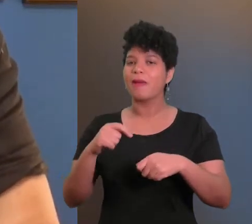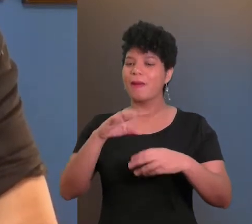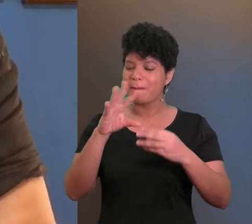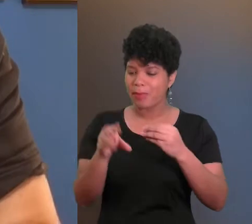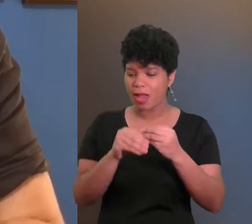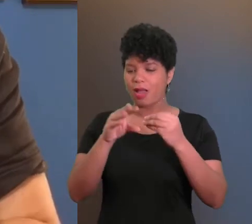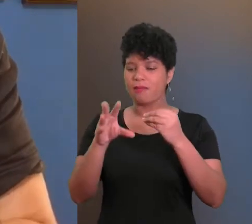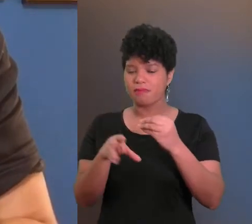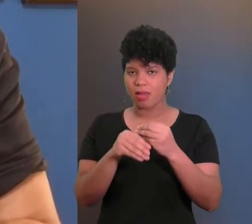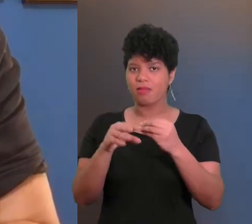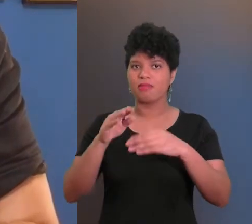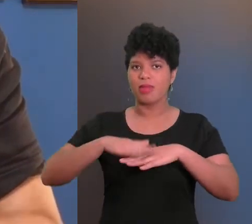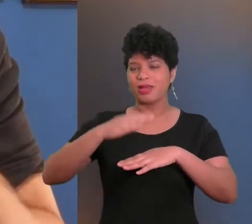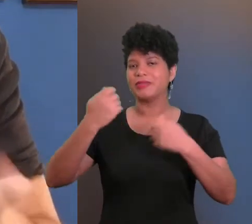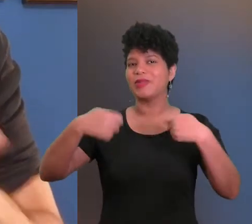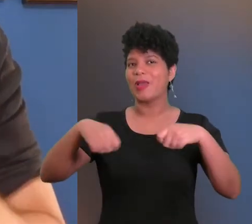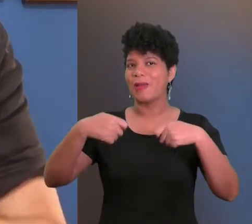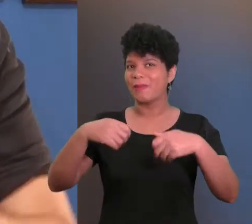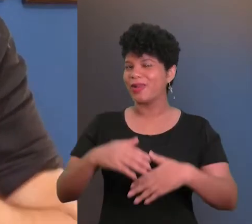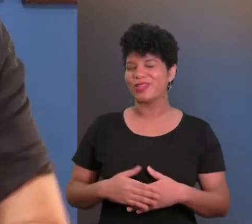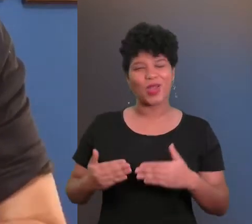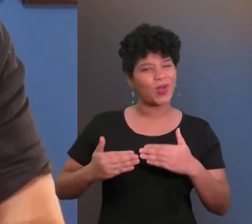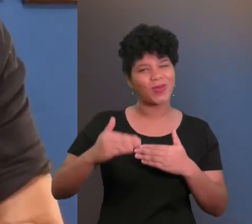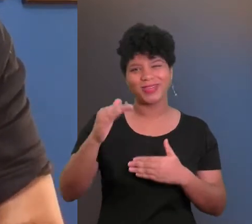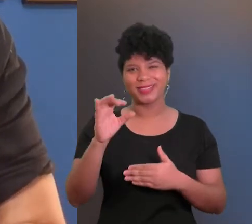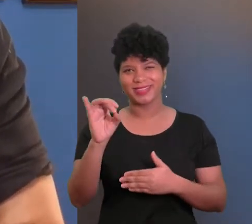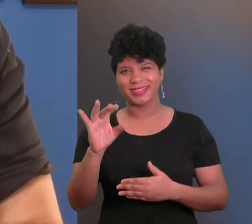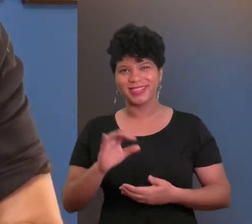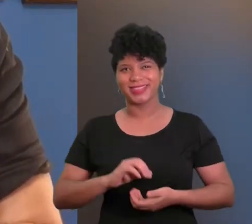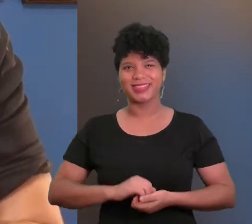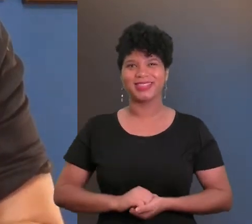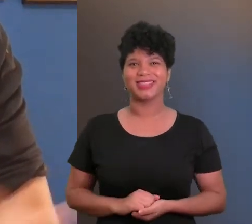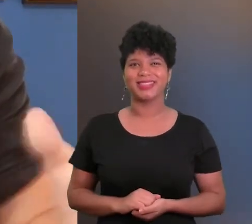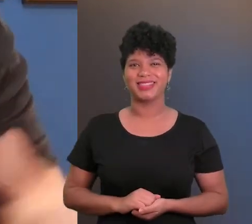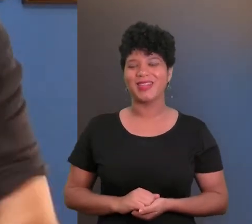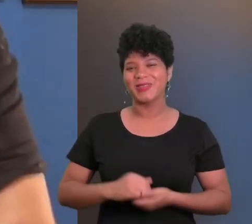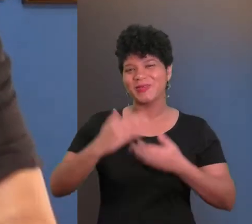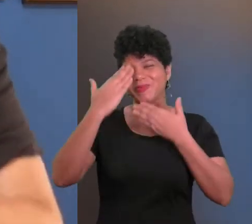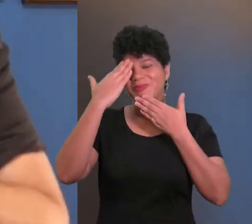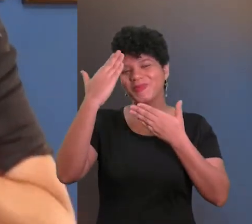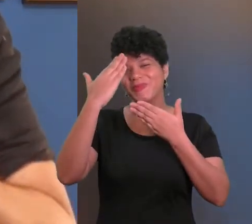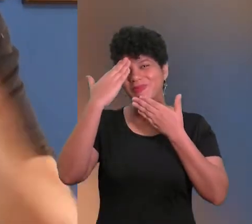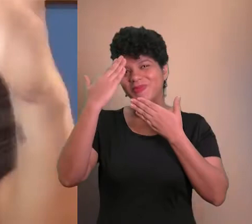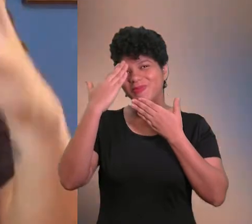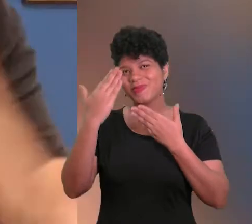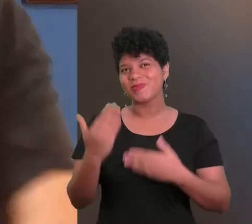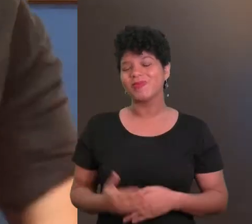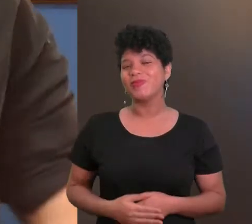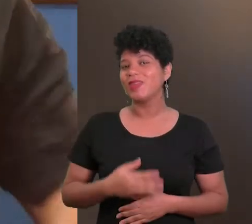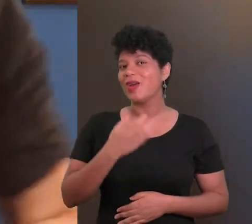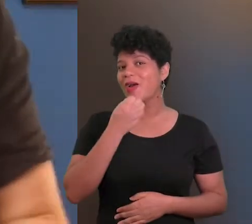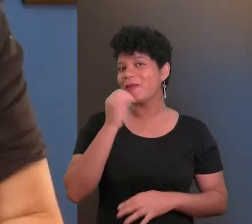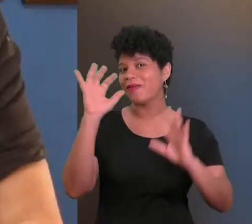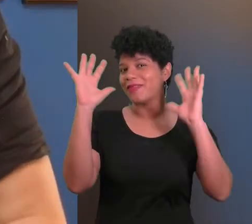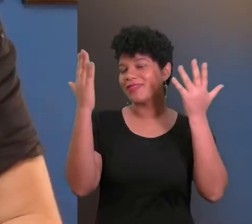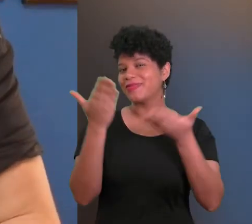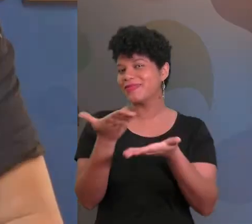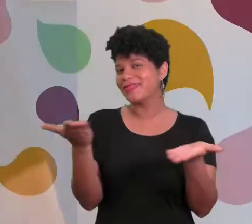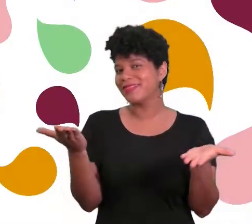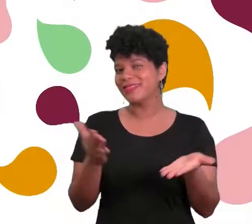algo a ser feito. E esse é só o começo. Muito obrigado e um ótimo festival a